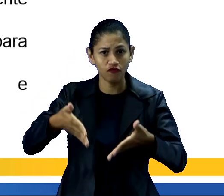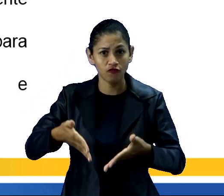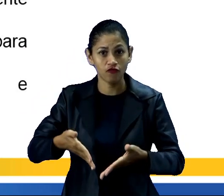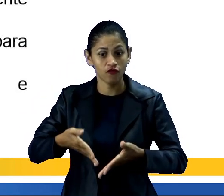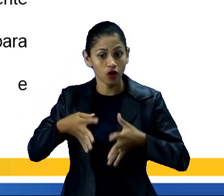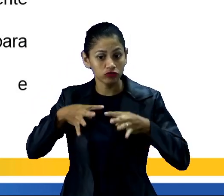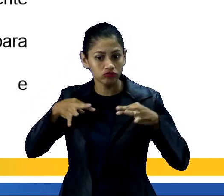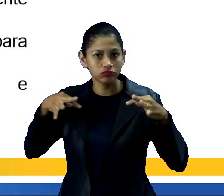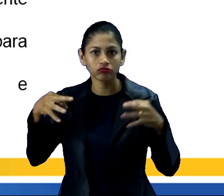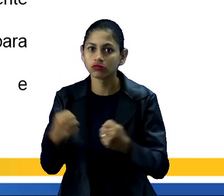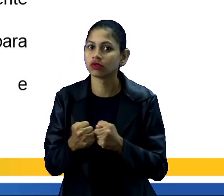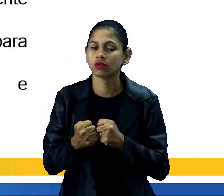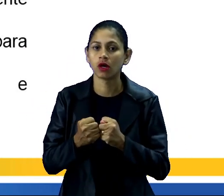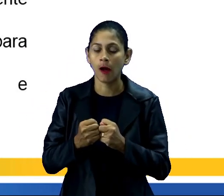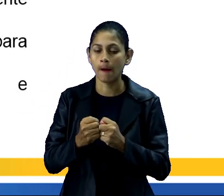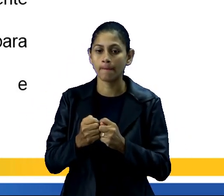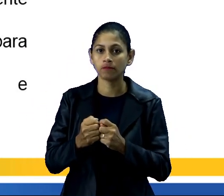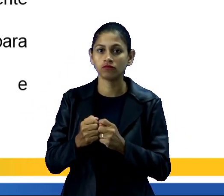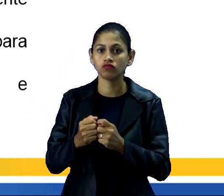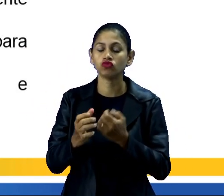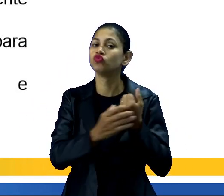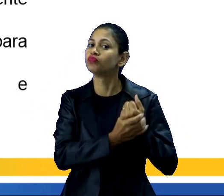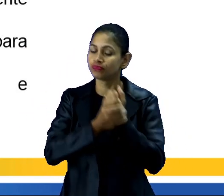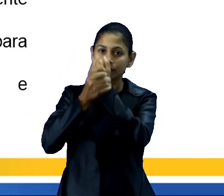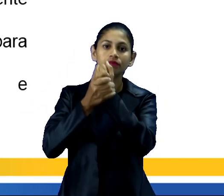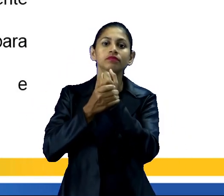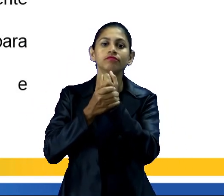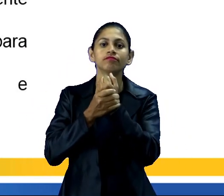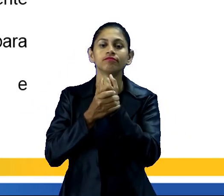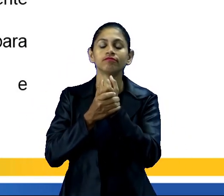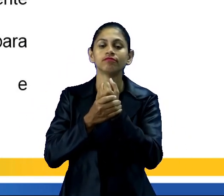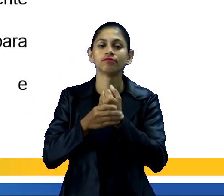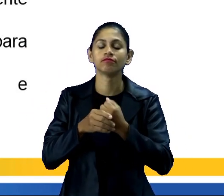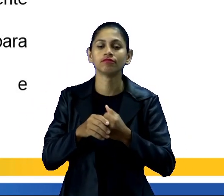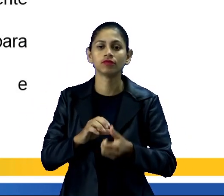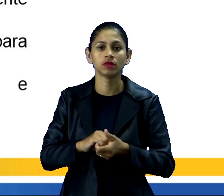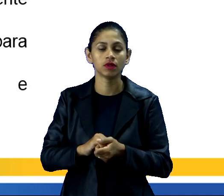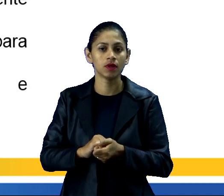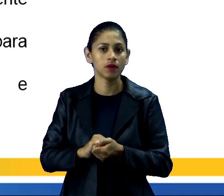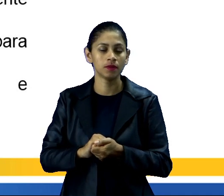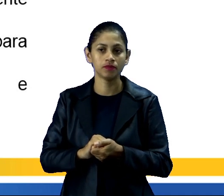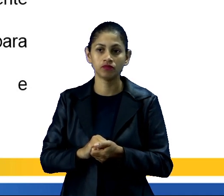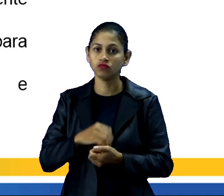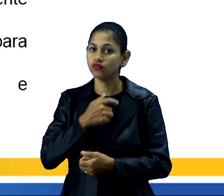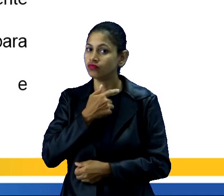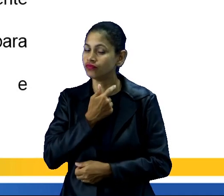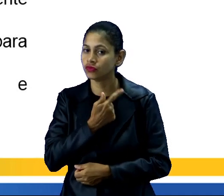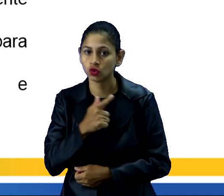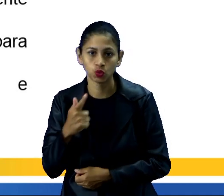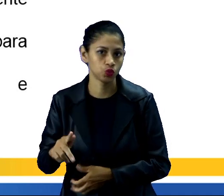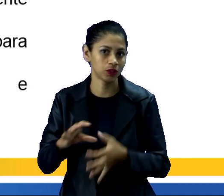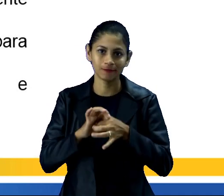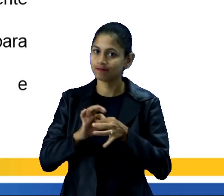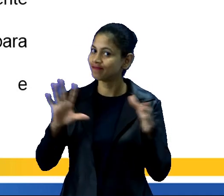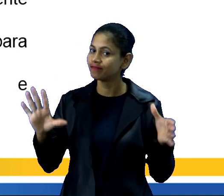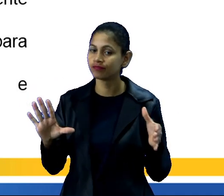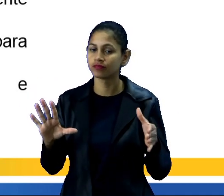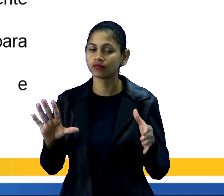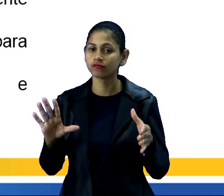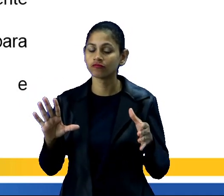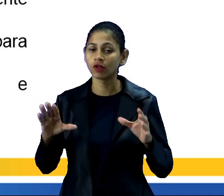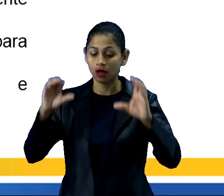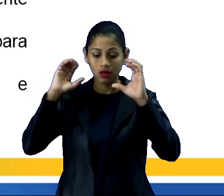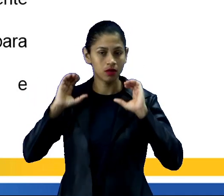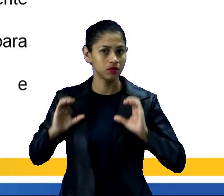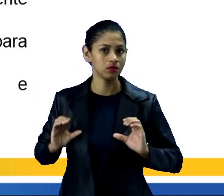mão de um único governante, pessoa ou grupo. Antidemocrático, né? Não é espaço para a democracia. Cidadãos não